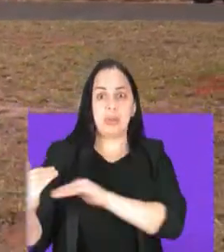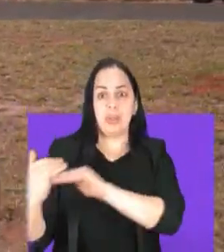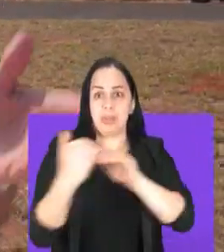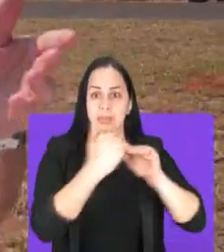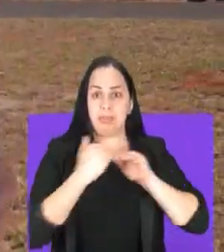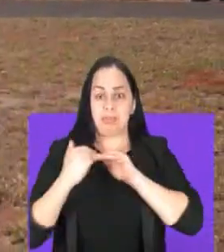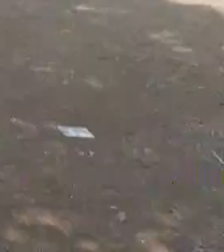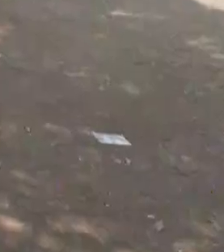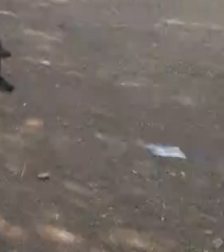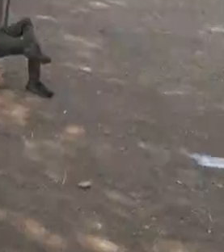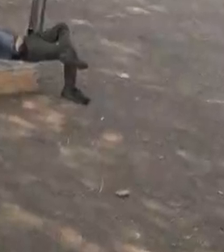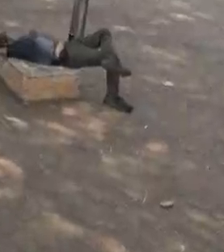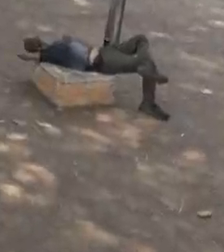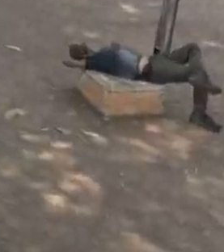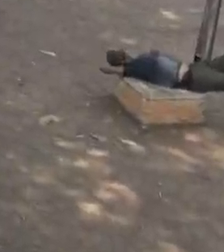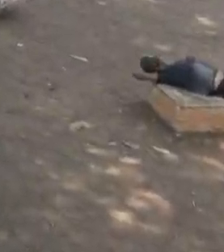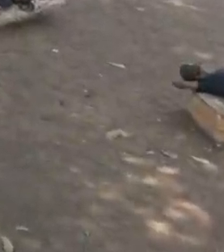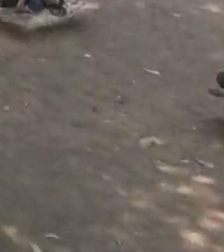alcance de